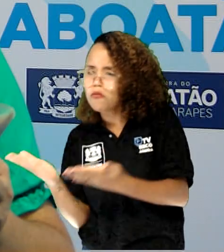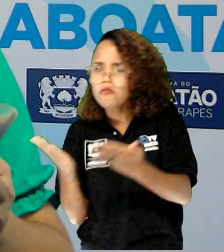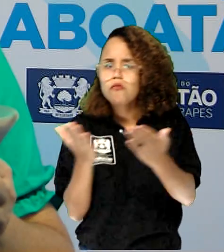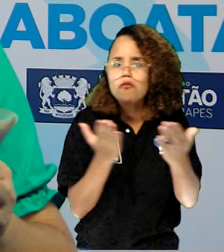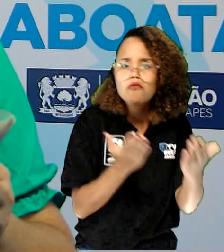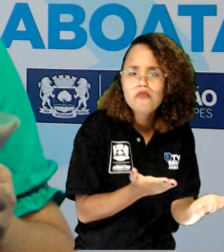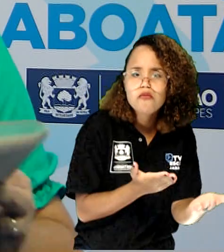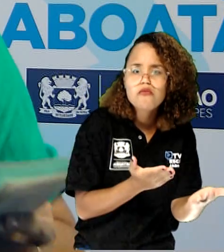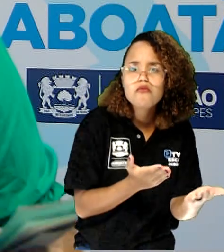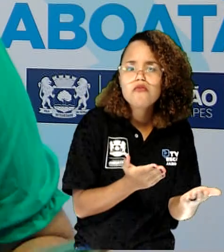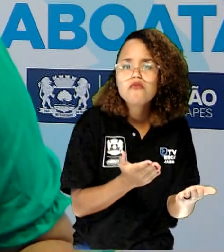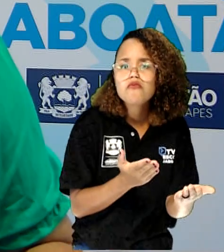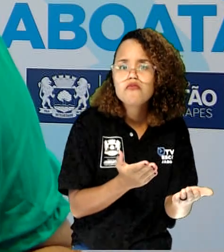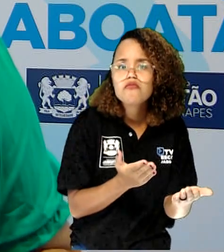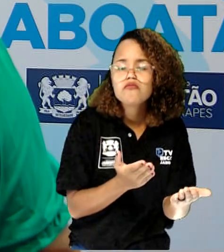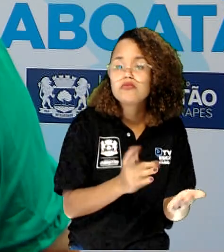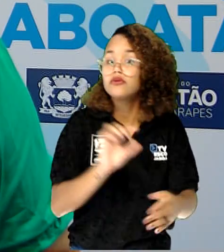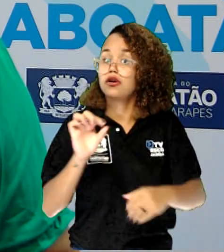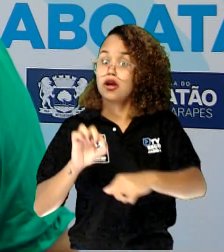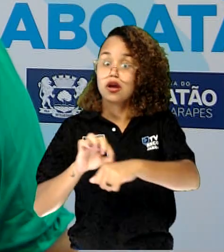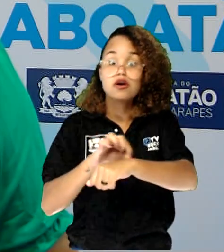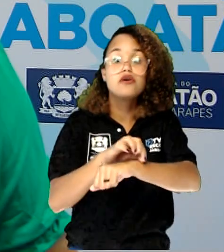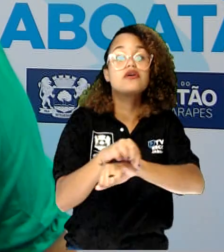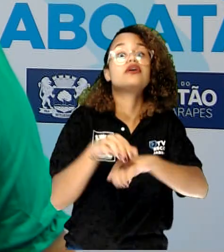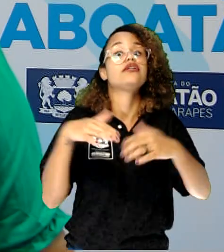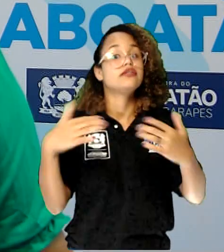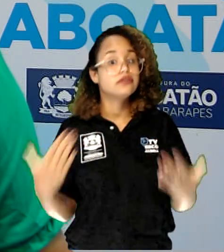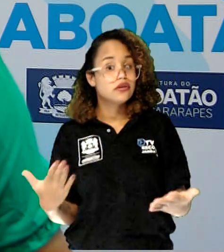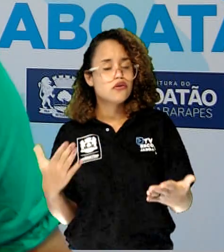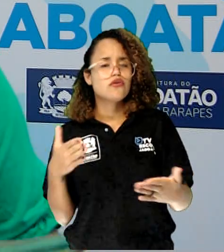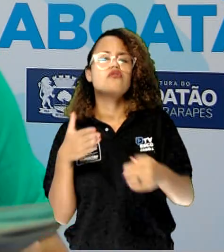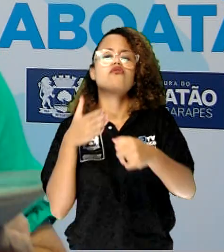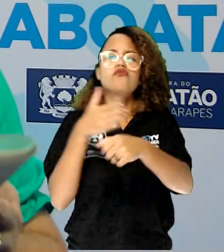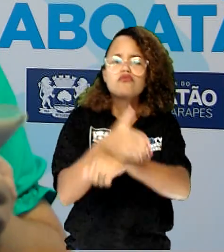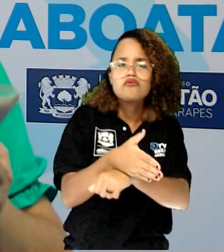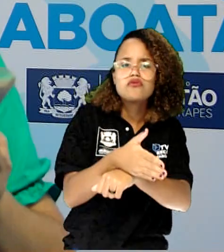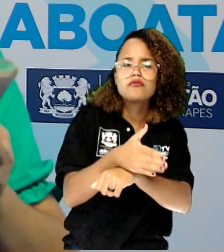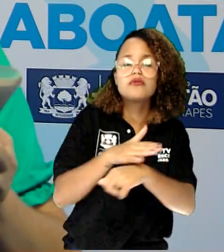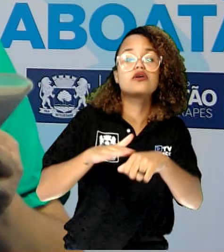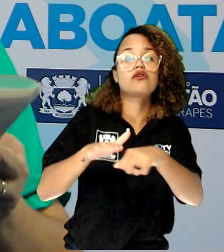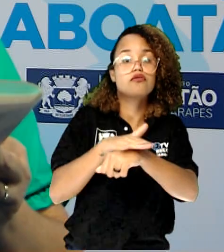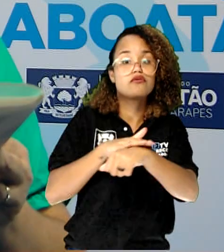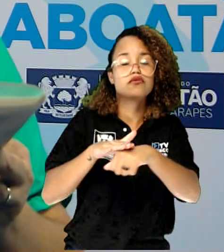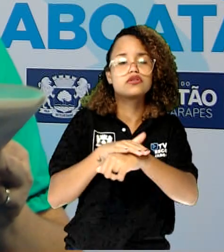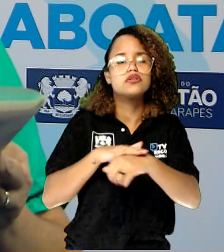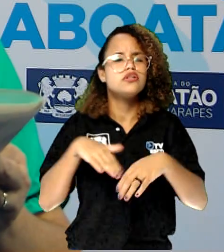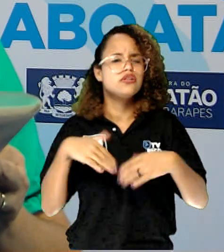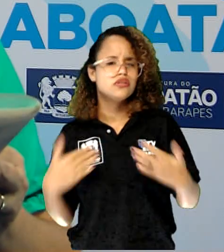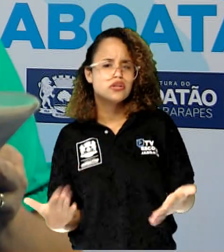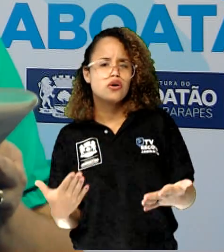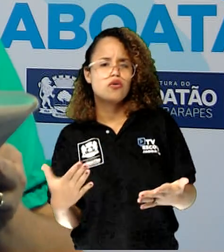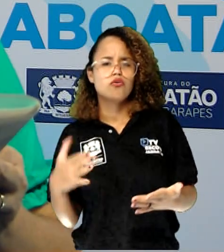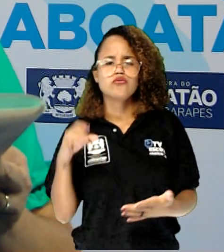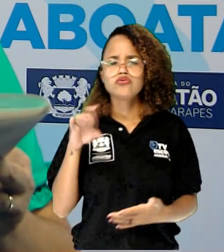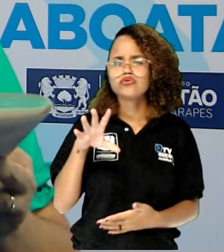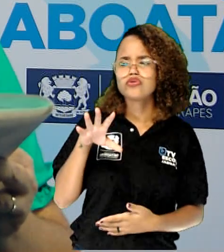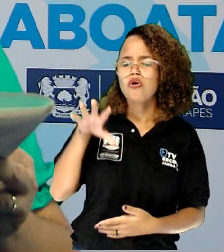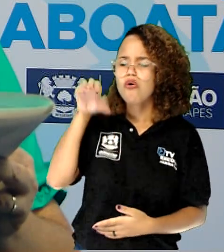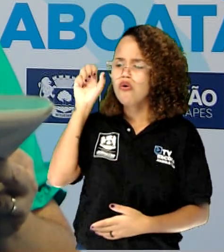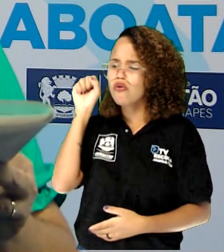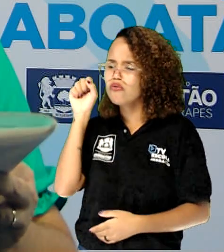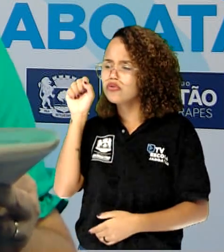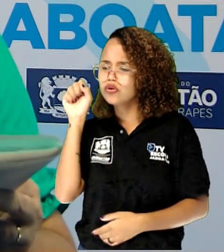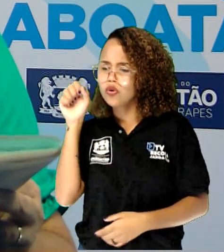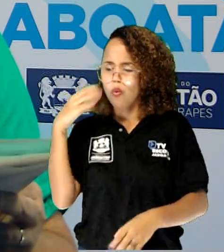para... Aliás, as formigas, então, foram para a conversa convidadas. Até então, só ouviam, nos seus cantos